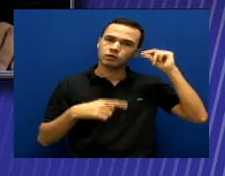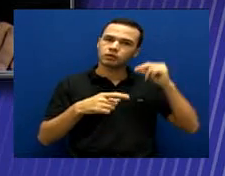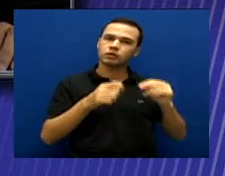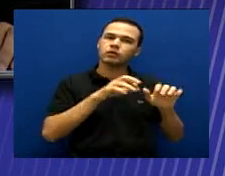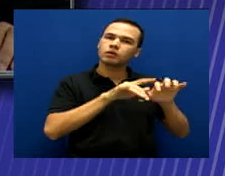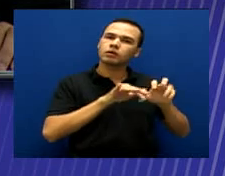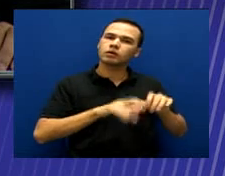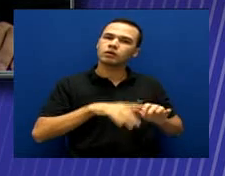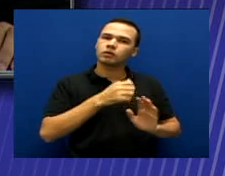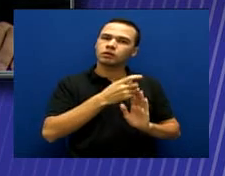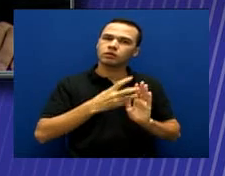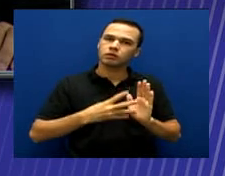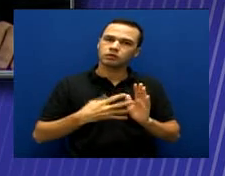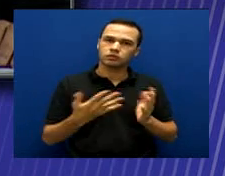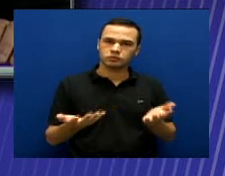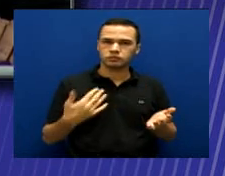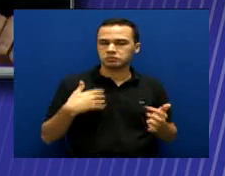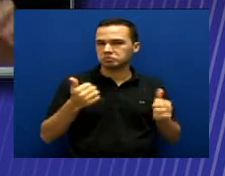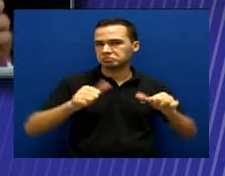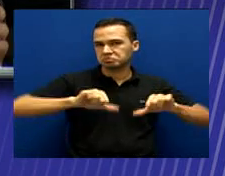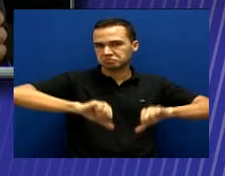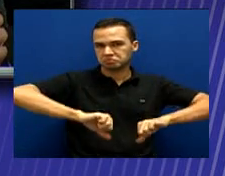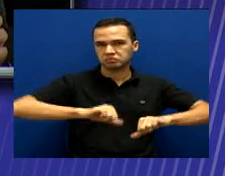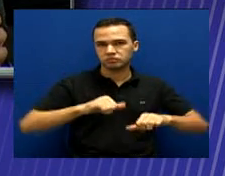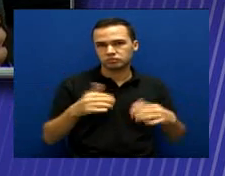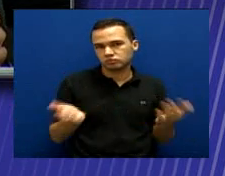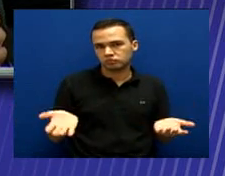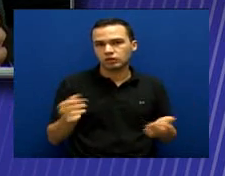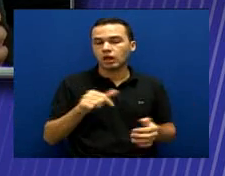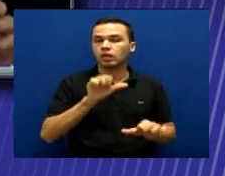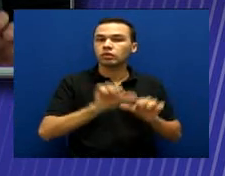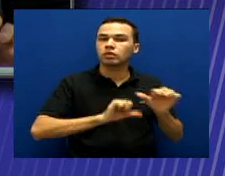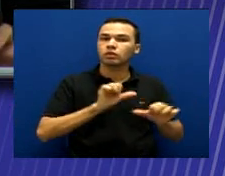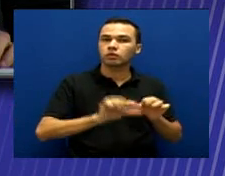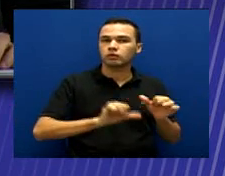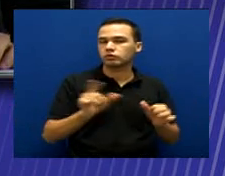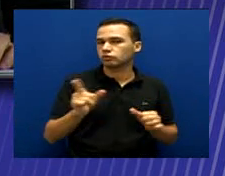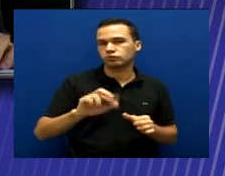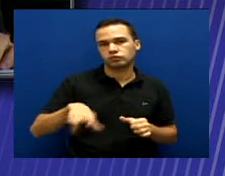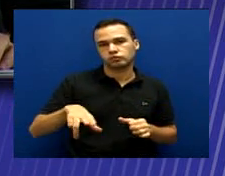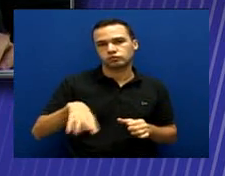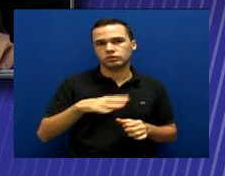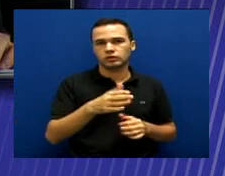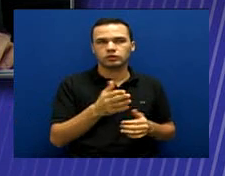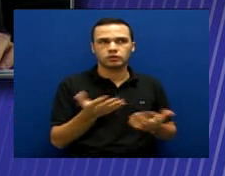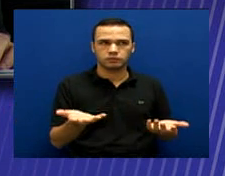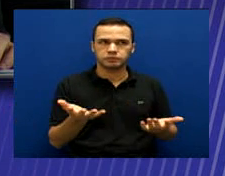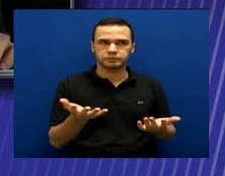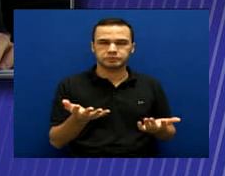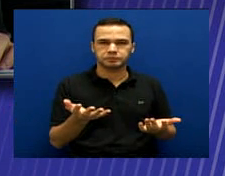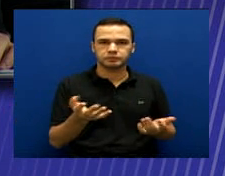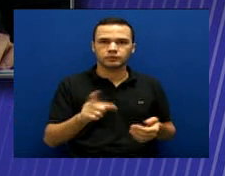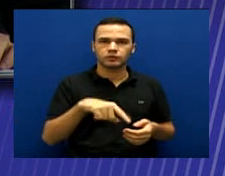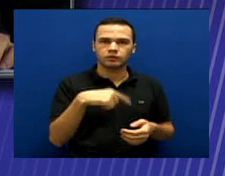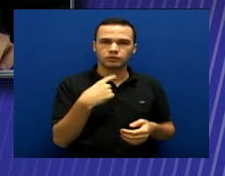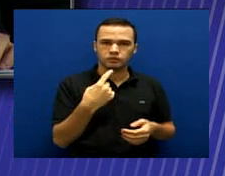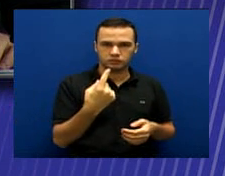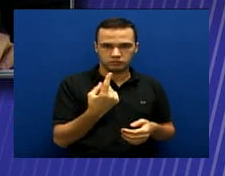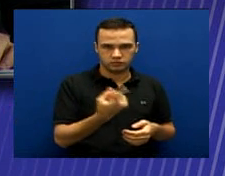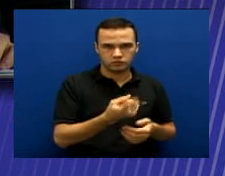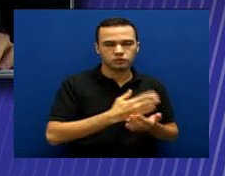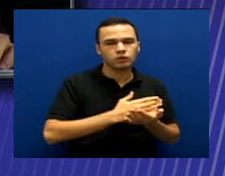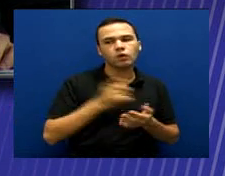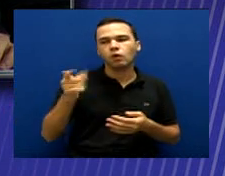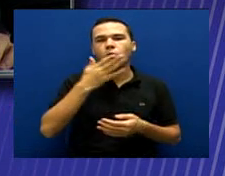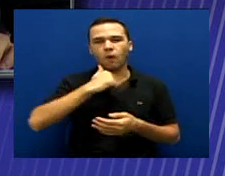muito estoque isso é pior não não que não que mude isso aqui mas é veja a maioria dos oioai nós assumimos é o